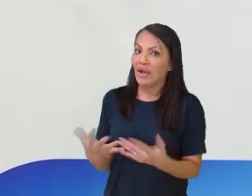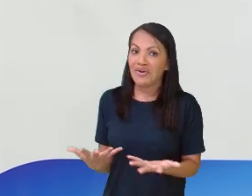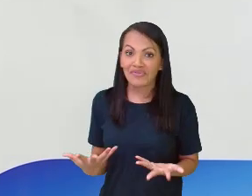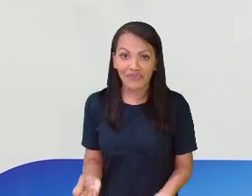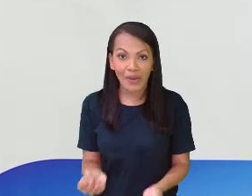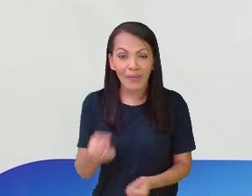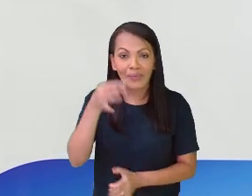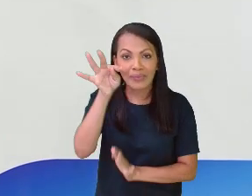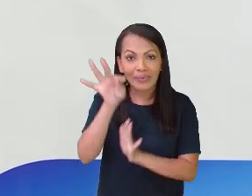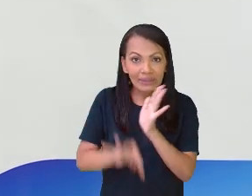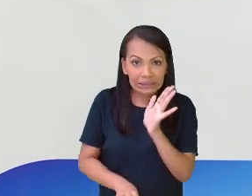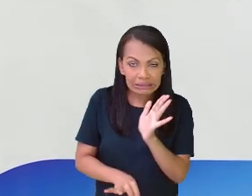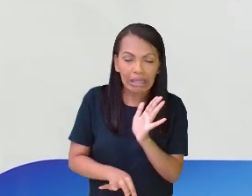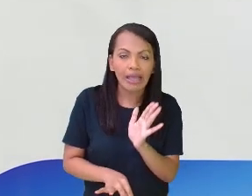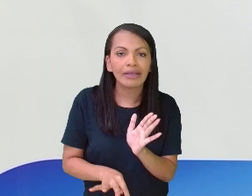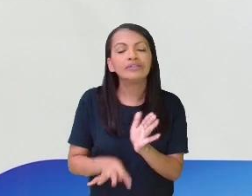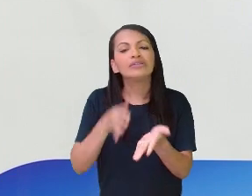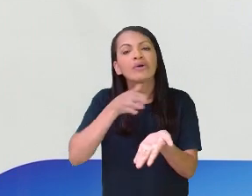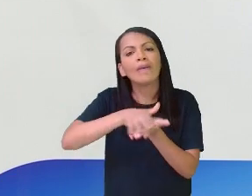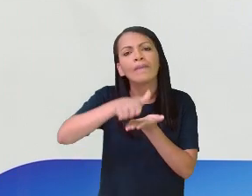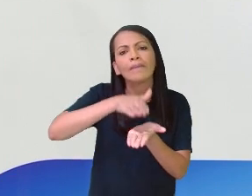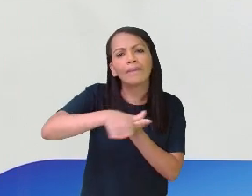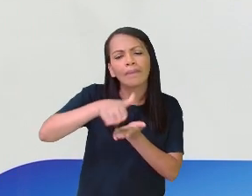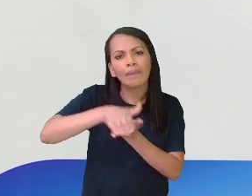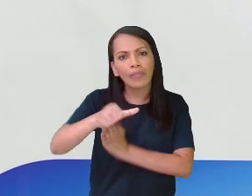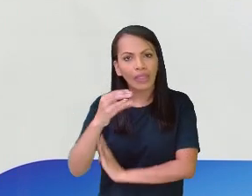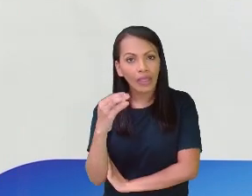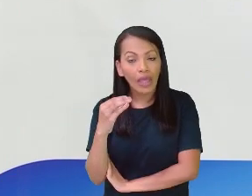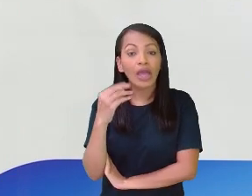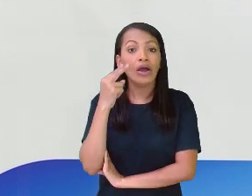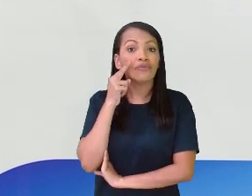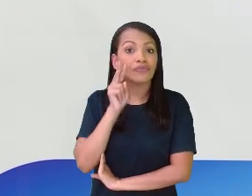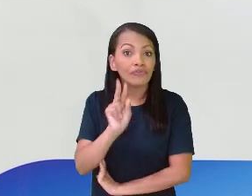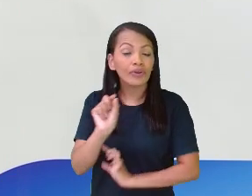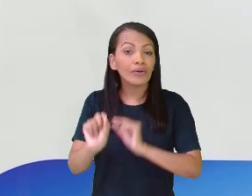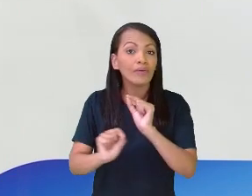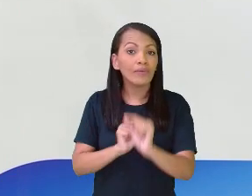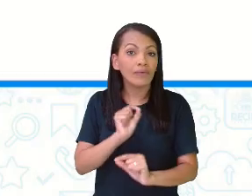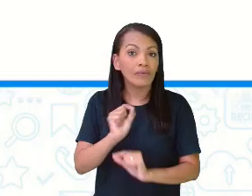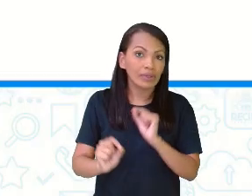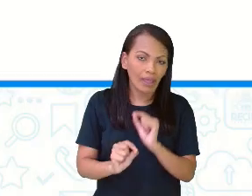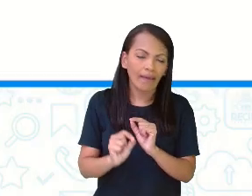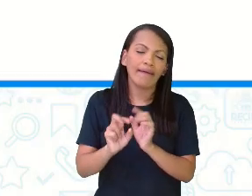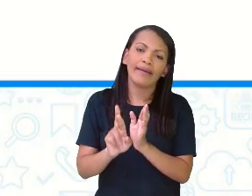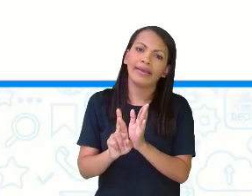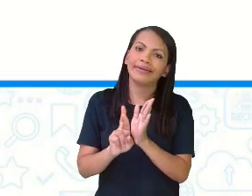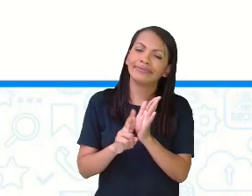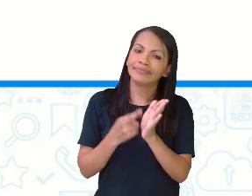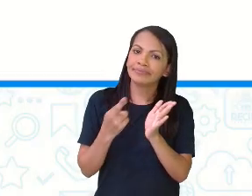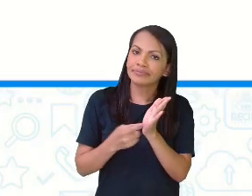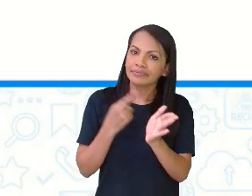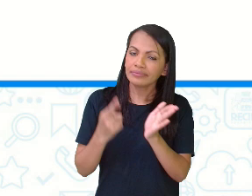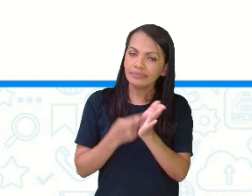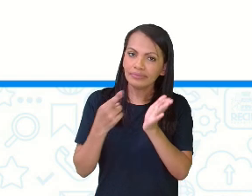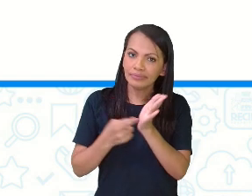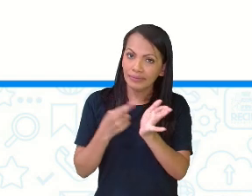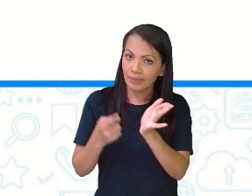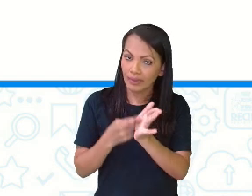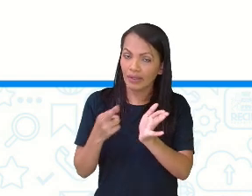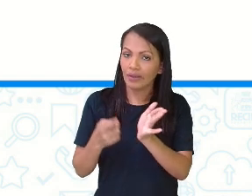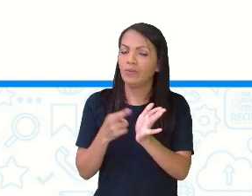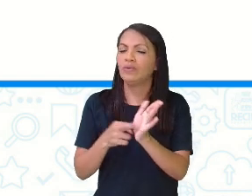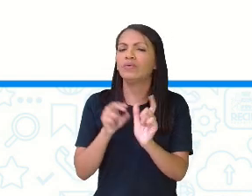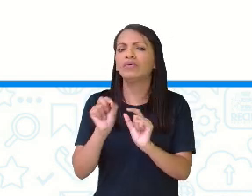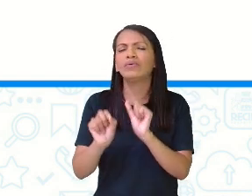de divulgação científica. E aí a gente vai ver que essa revista, ela foi tirada